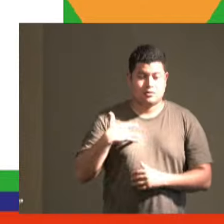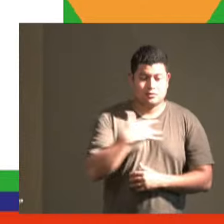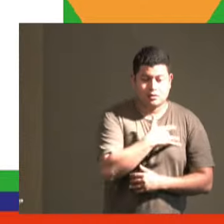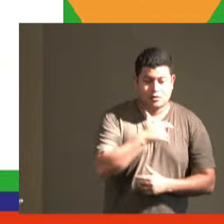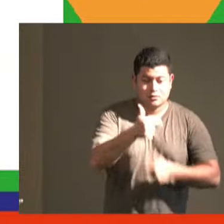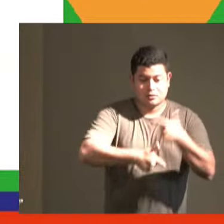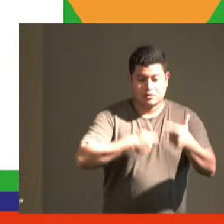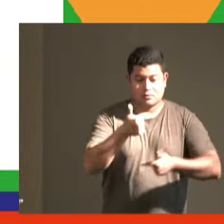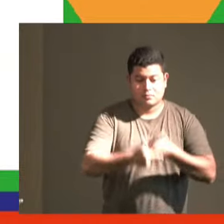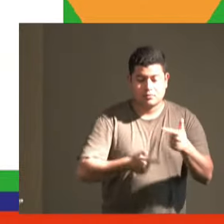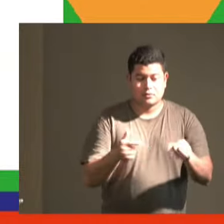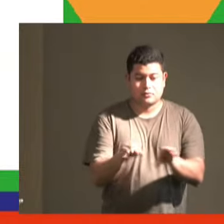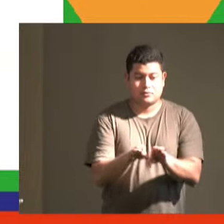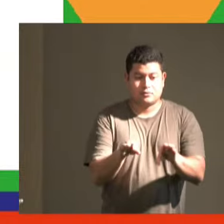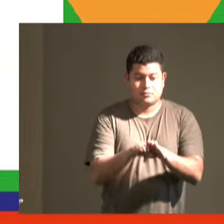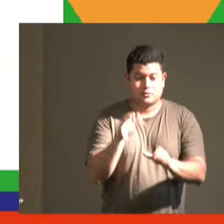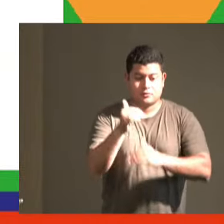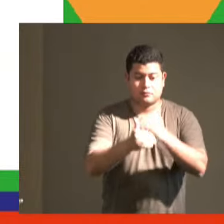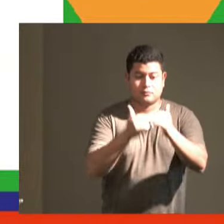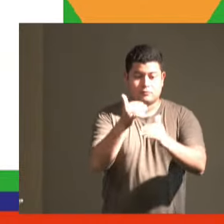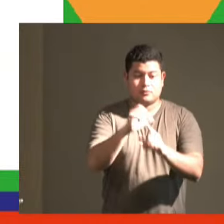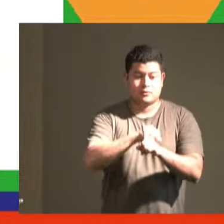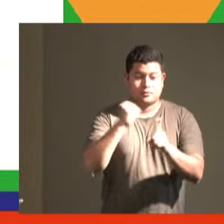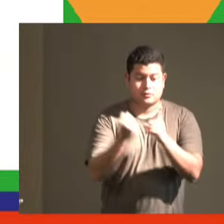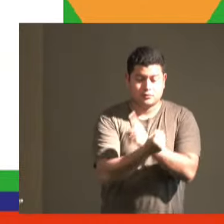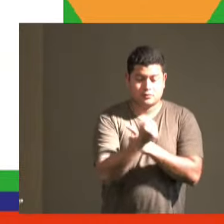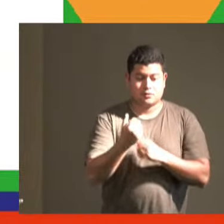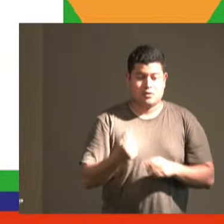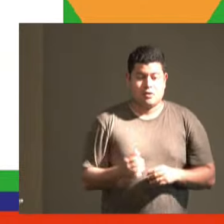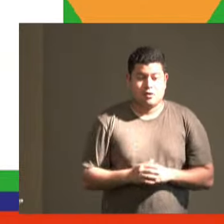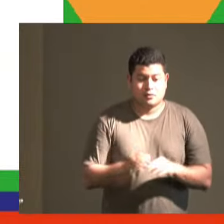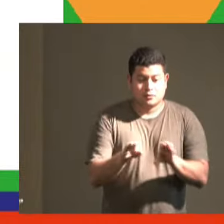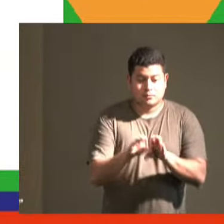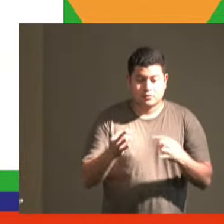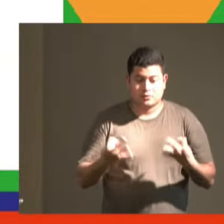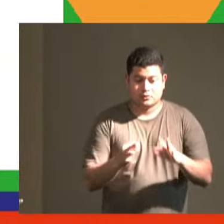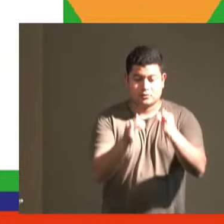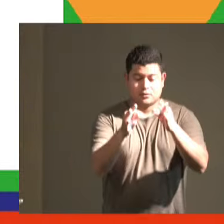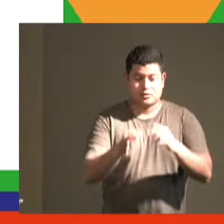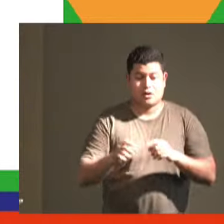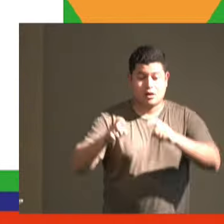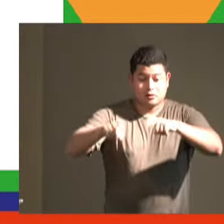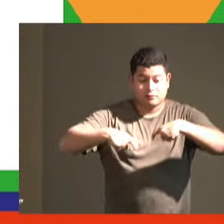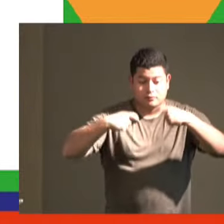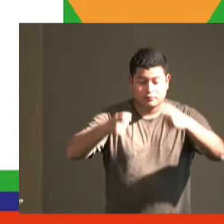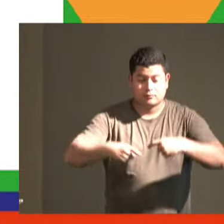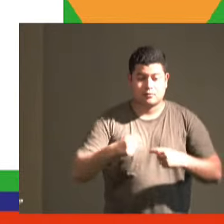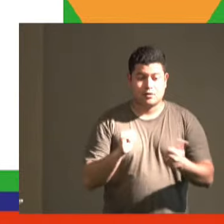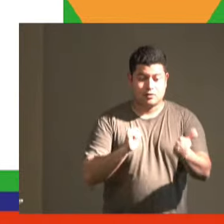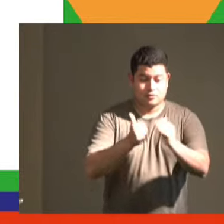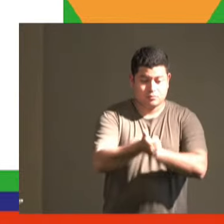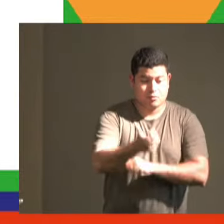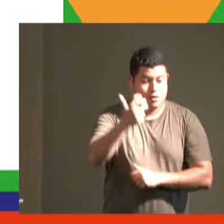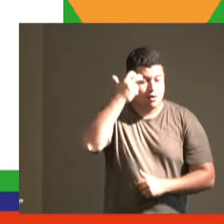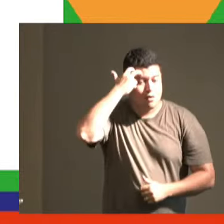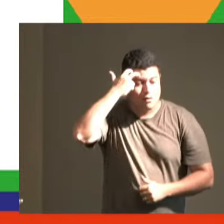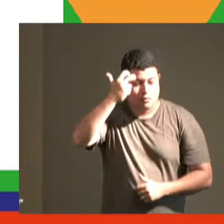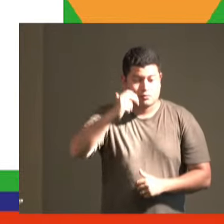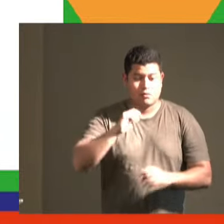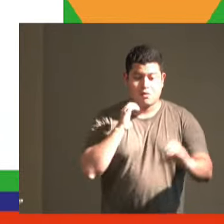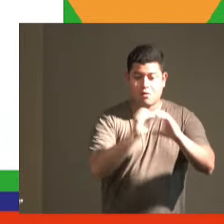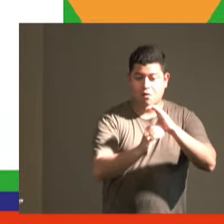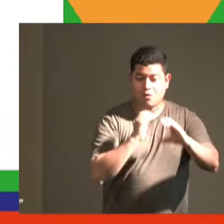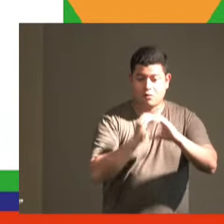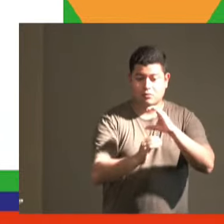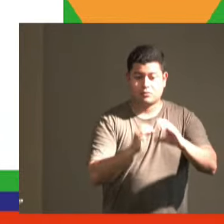Social e Combate à Fome, da Ciência e Tecnologia e Inovação, das Cidades, da Fazenda, do Esporte, da Cultura, das Comunicações,